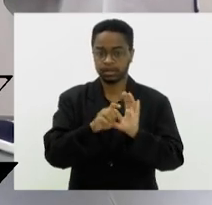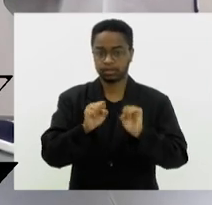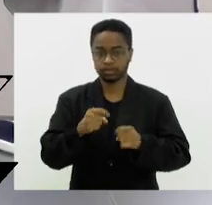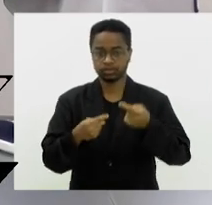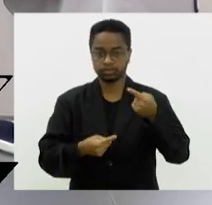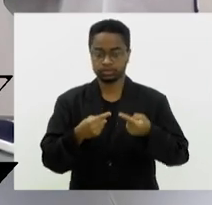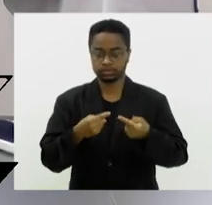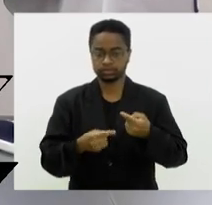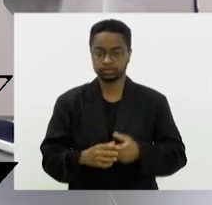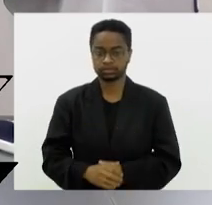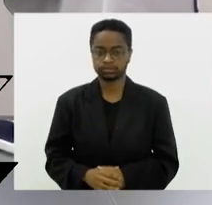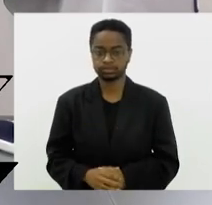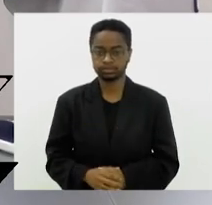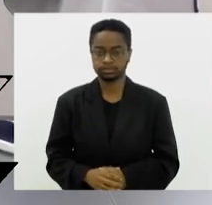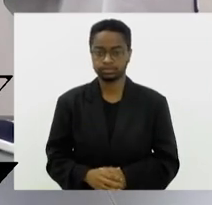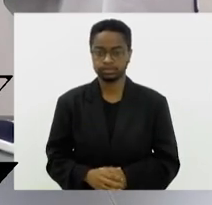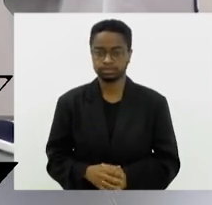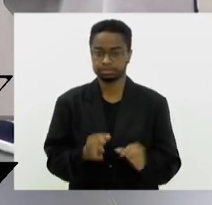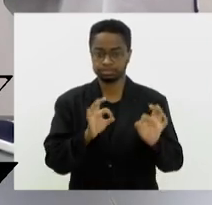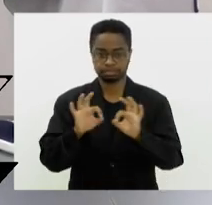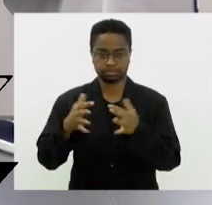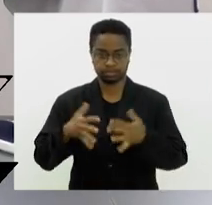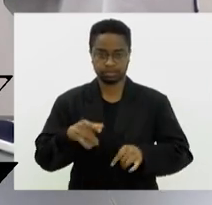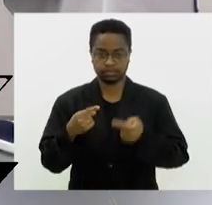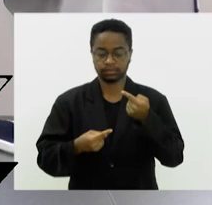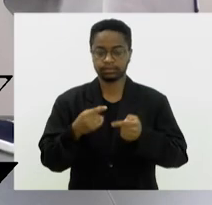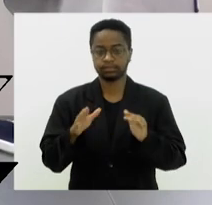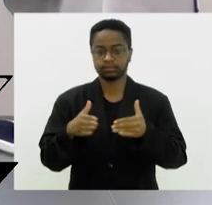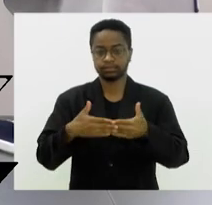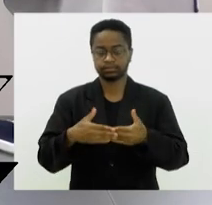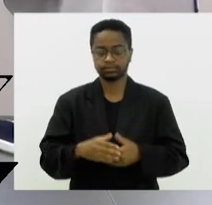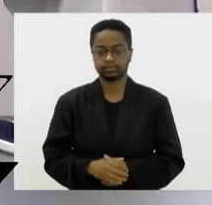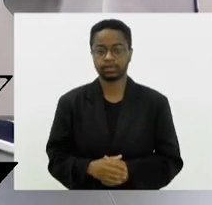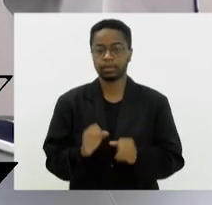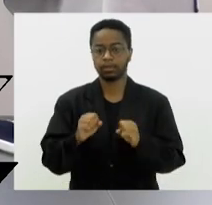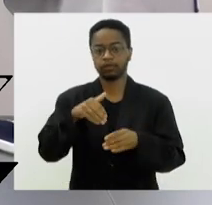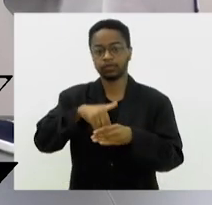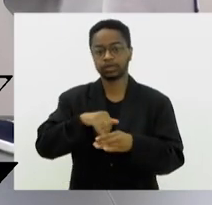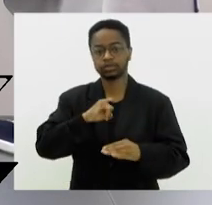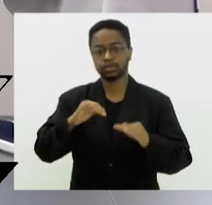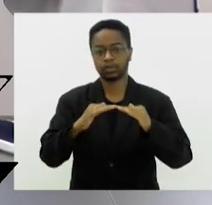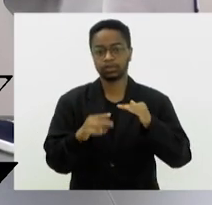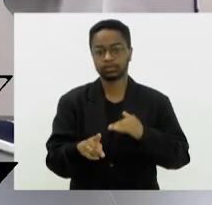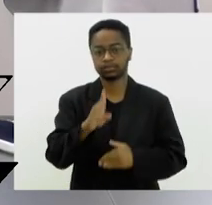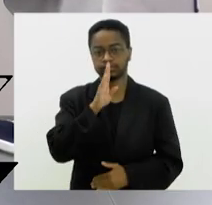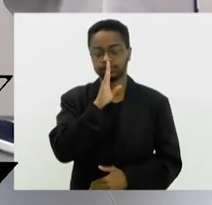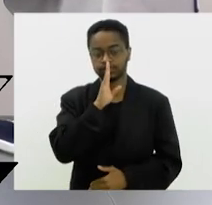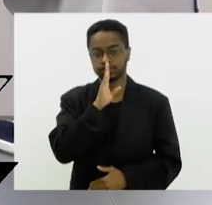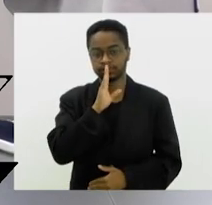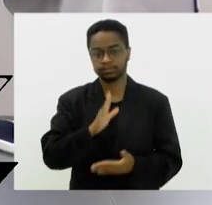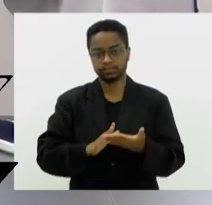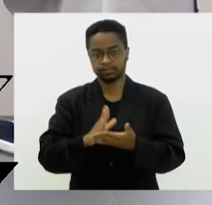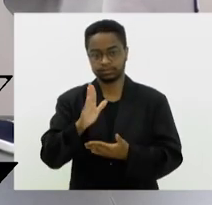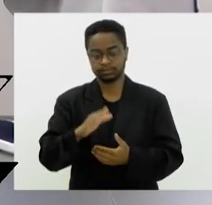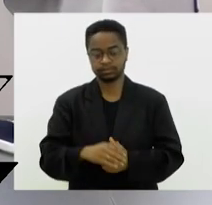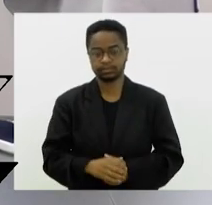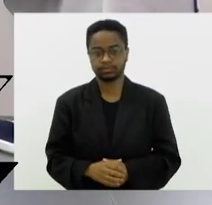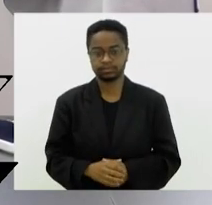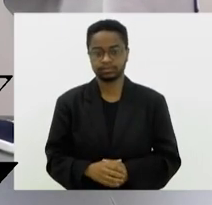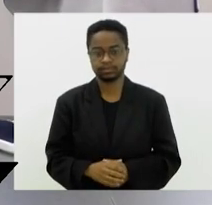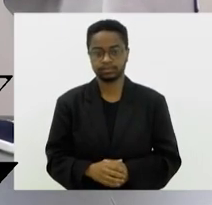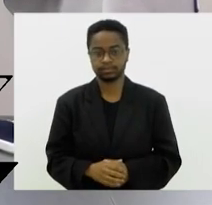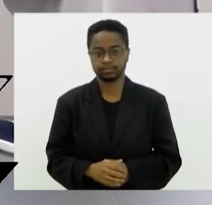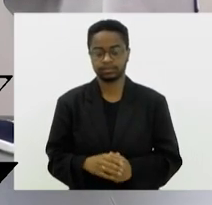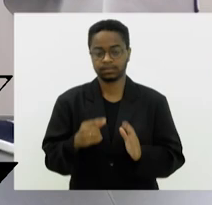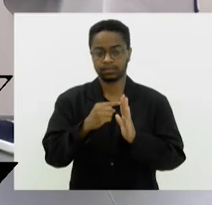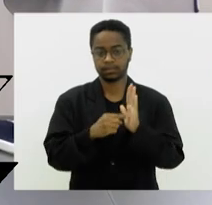discussão. Não havendo o que queira discutir, encerrada a discussão, em votação, os senhores que aprovam, permaneçam como estão, aprovado. 11